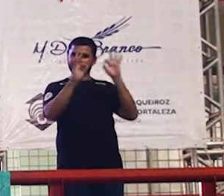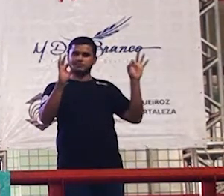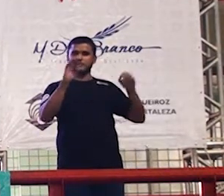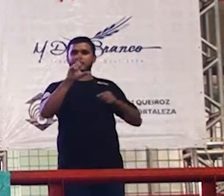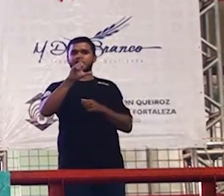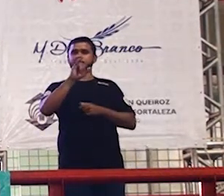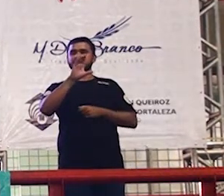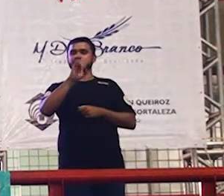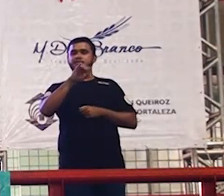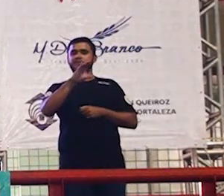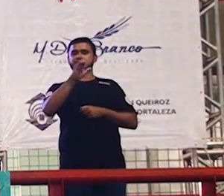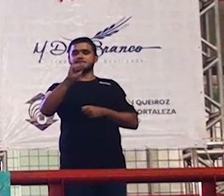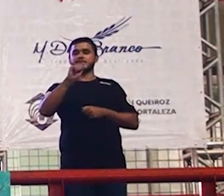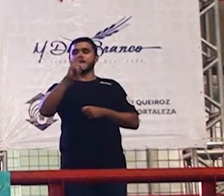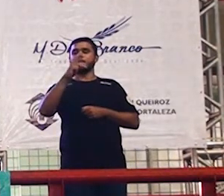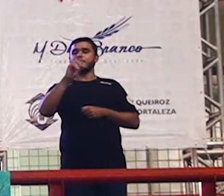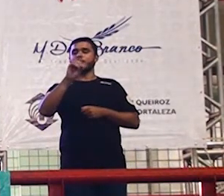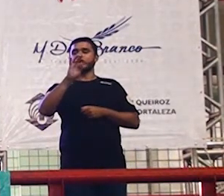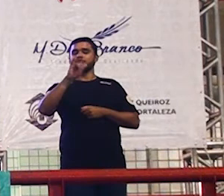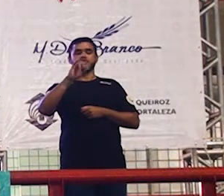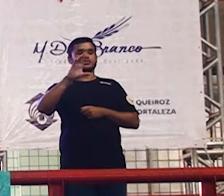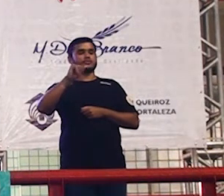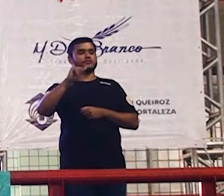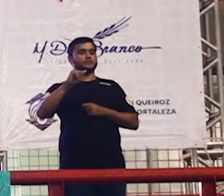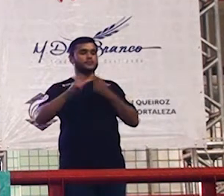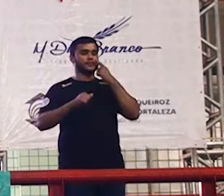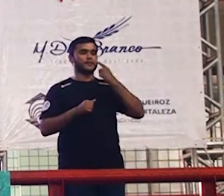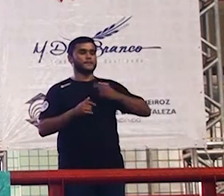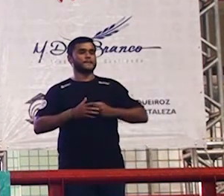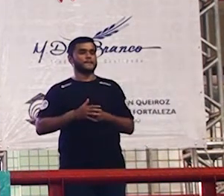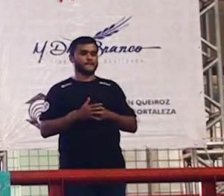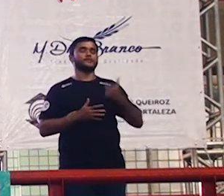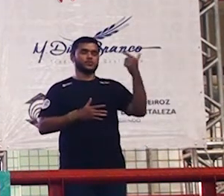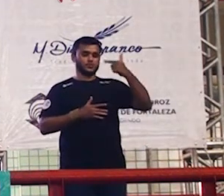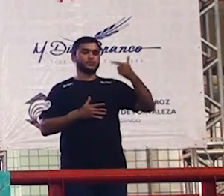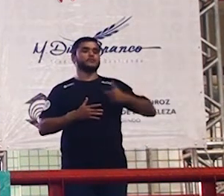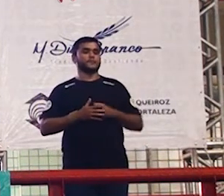Vocês perceberam aí qual é a tiradinha